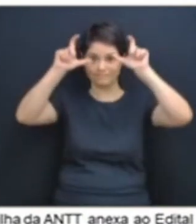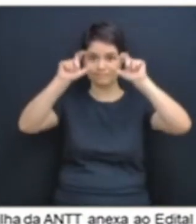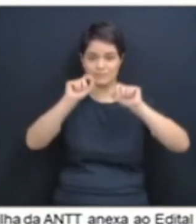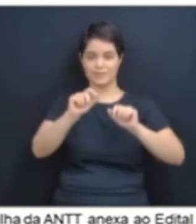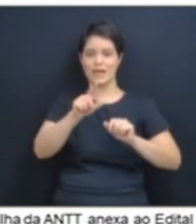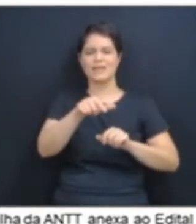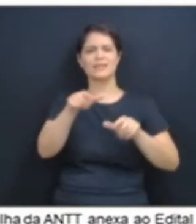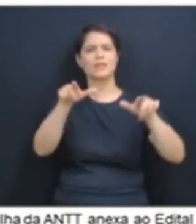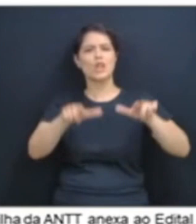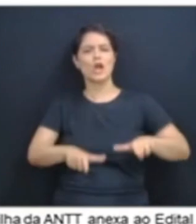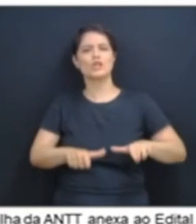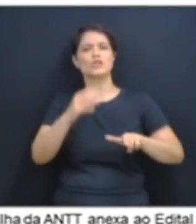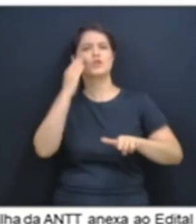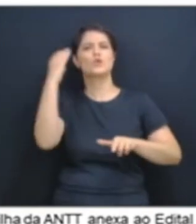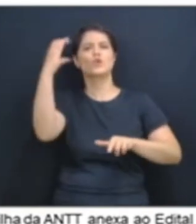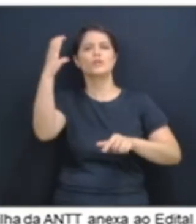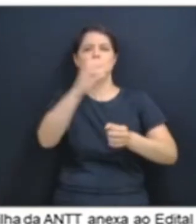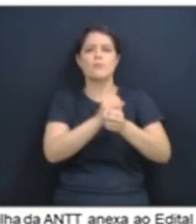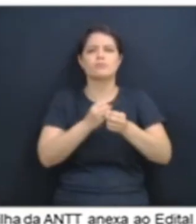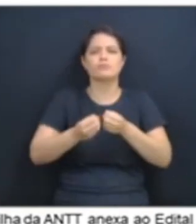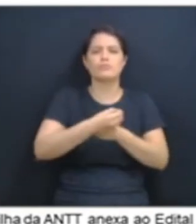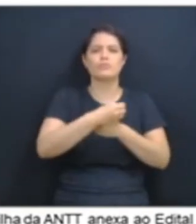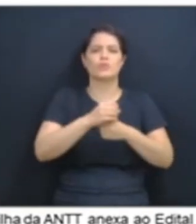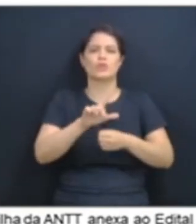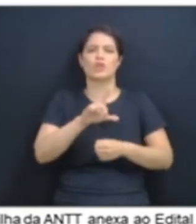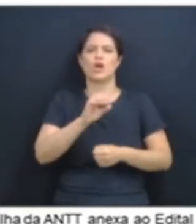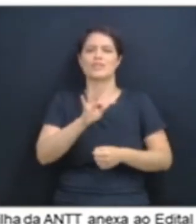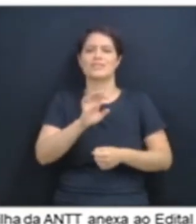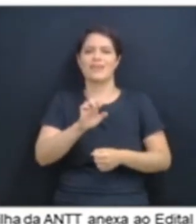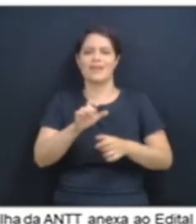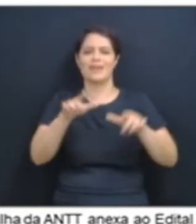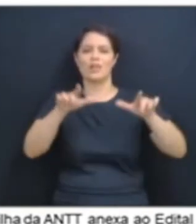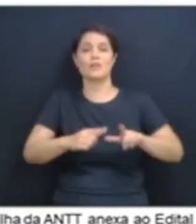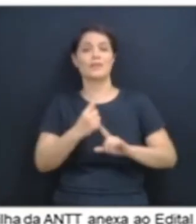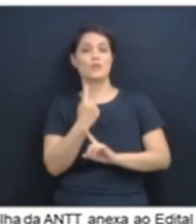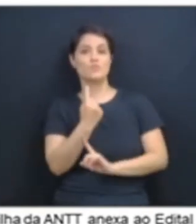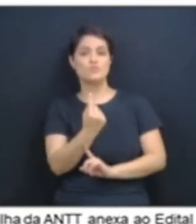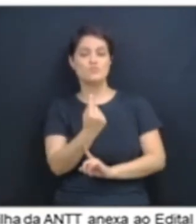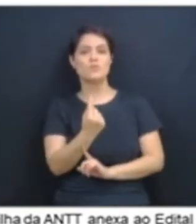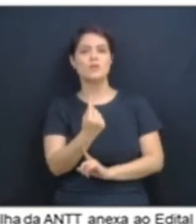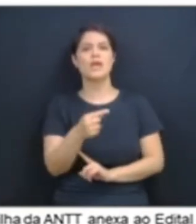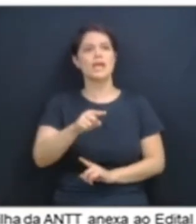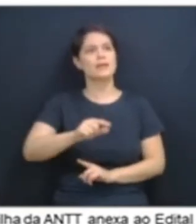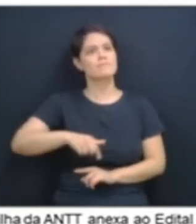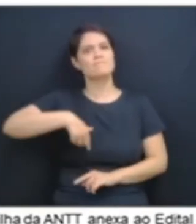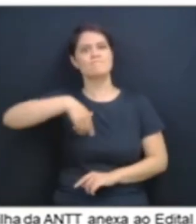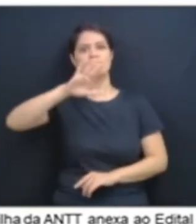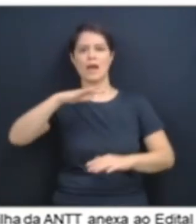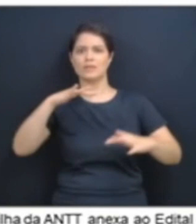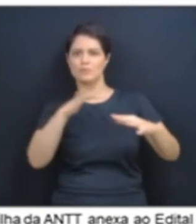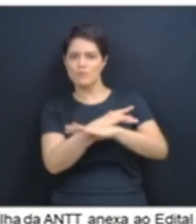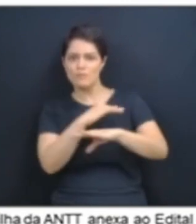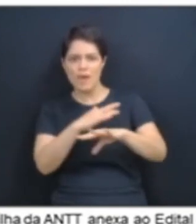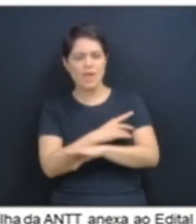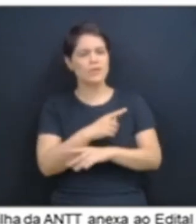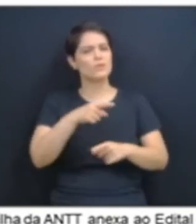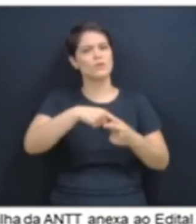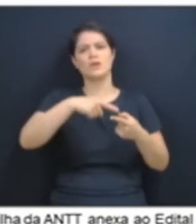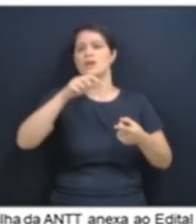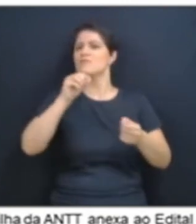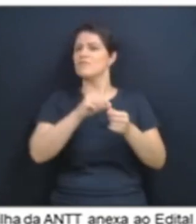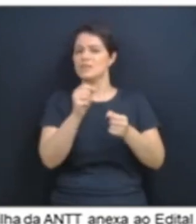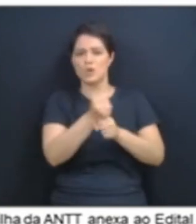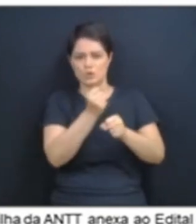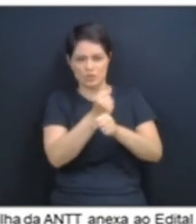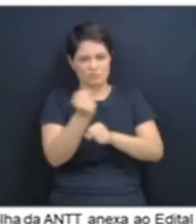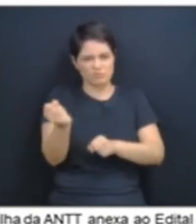do processo. O lote com mais tráfego, o lote que não ganha nenhuma praça nova, o lote que mais atrai o mercado.